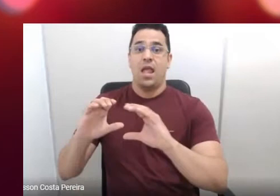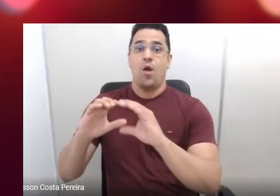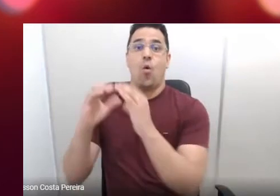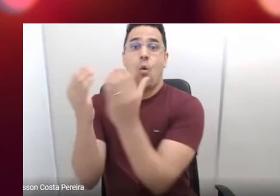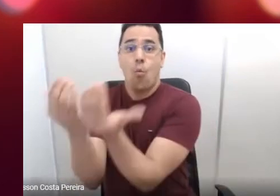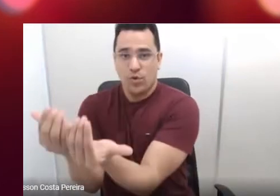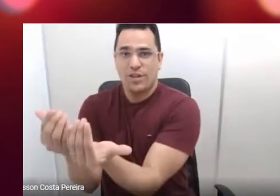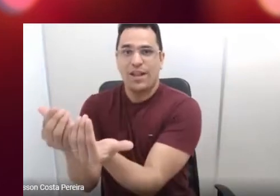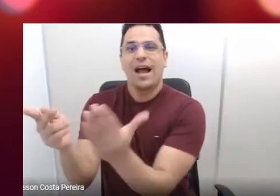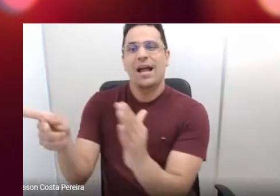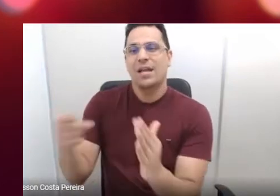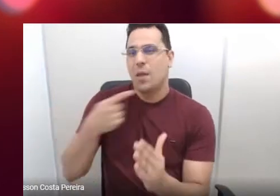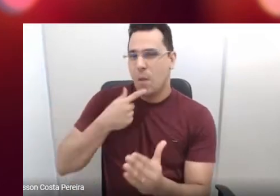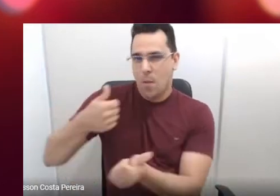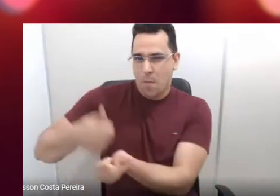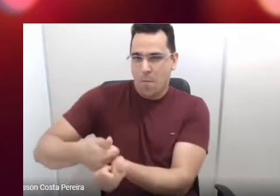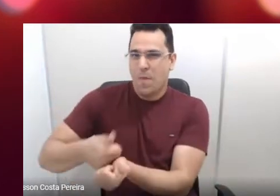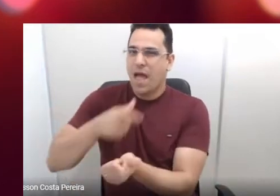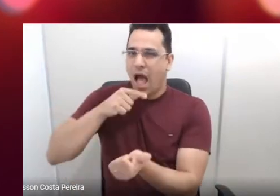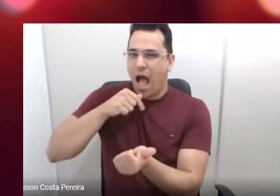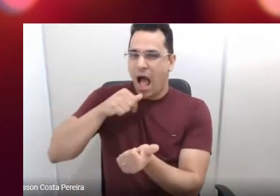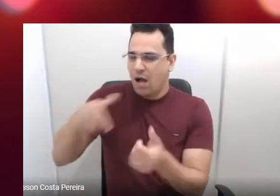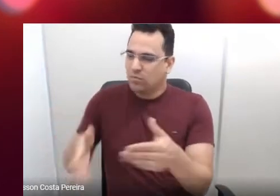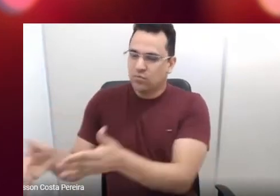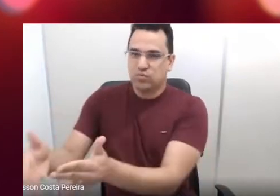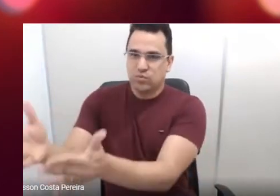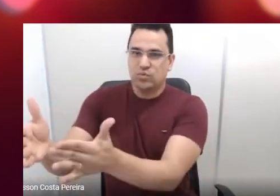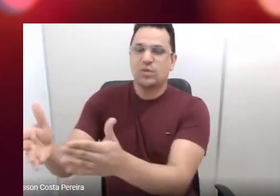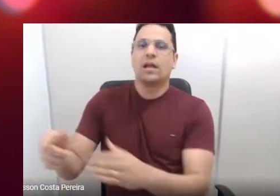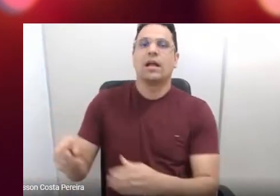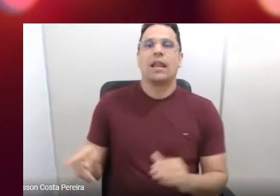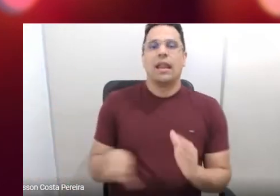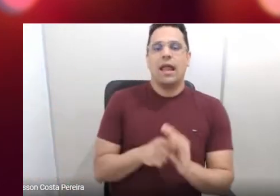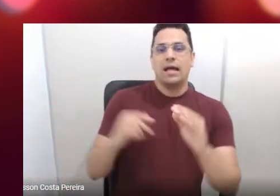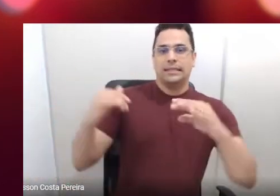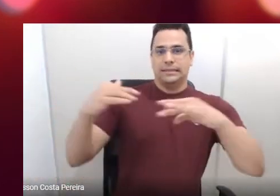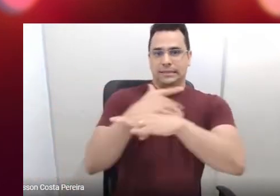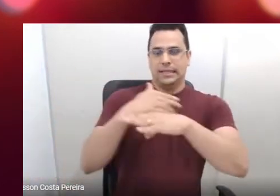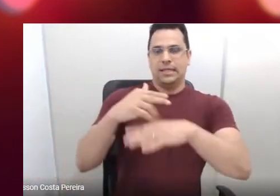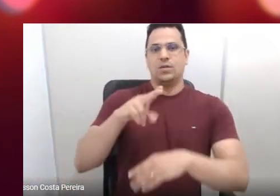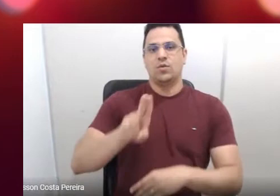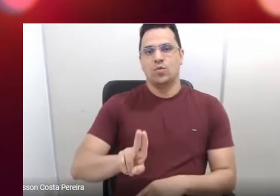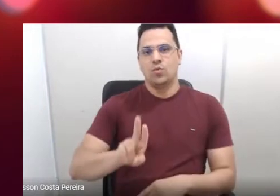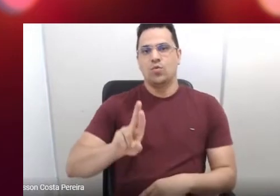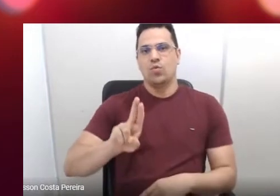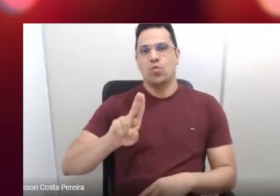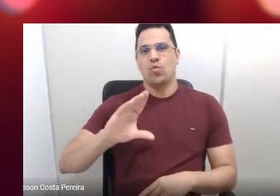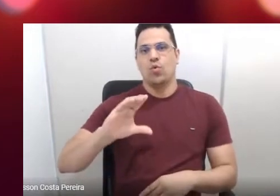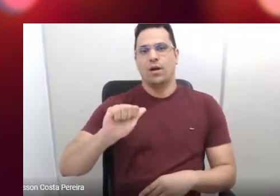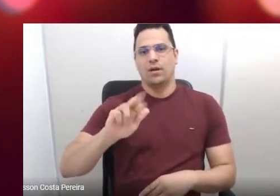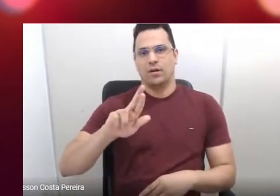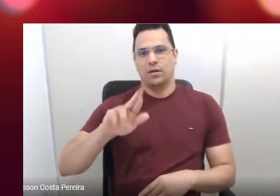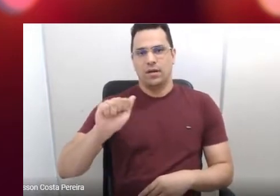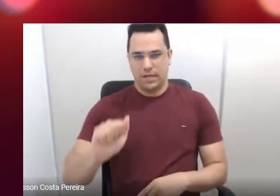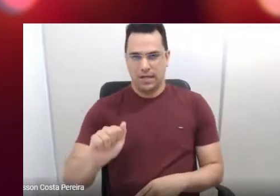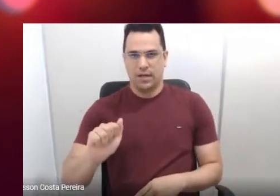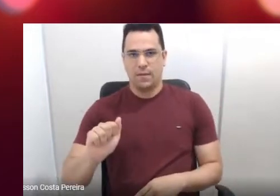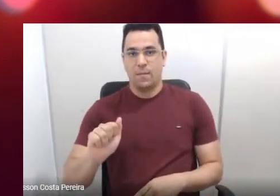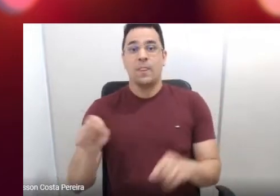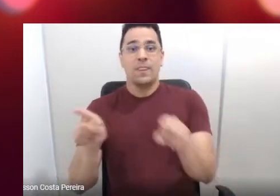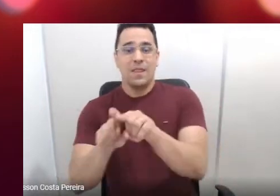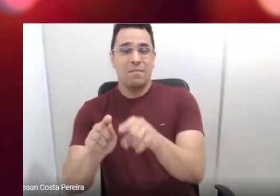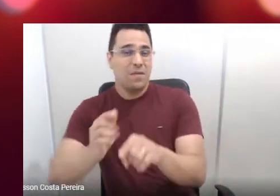comunidades ribeirinhas, né, e as escolas que ficam em Urucará. Nós atendemos também o Corpo